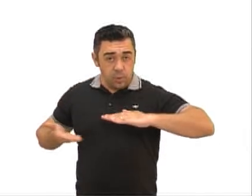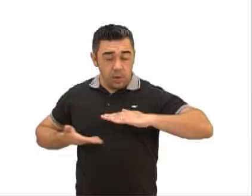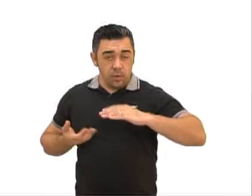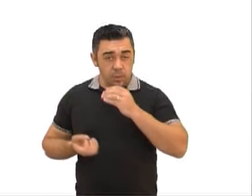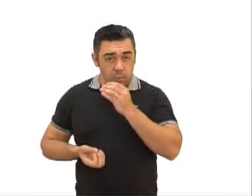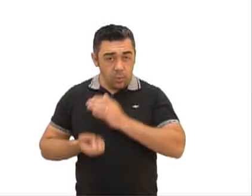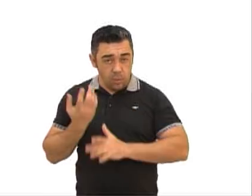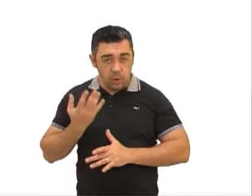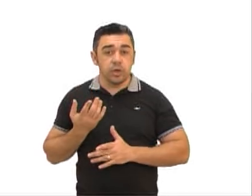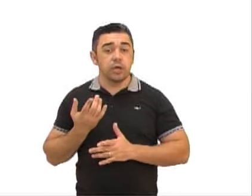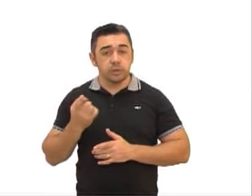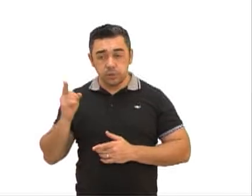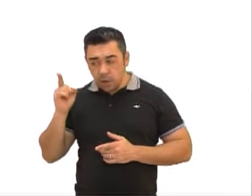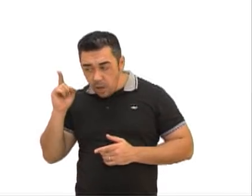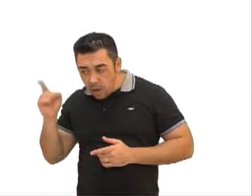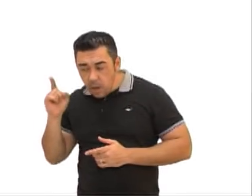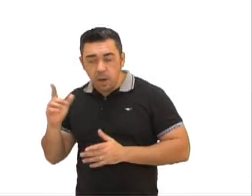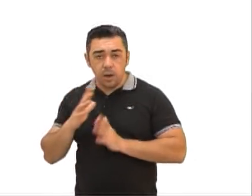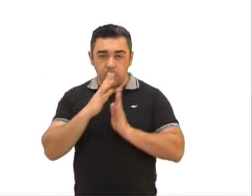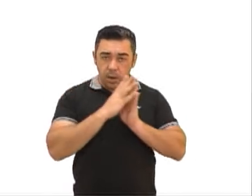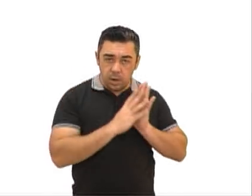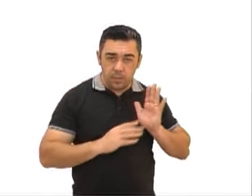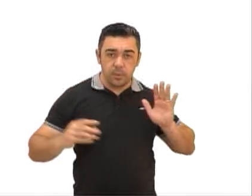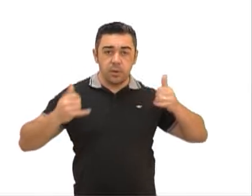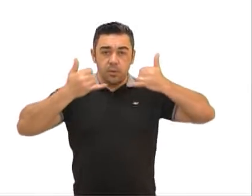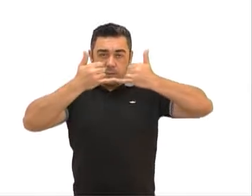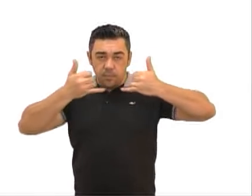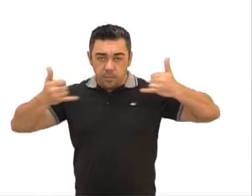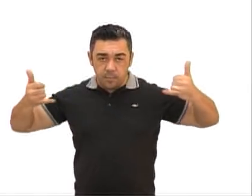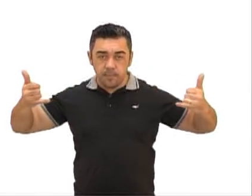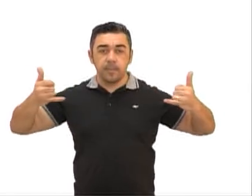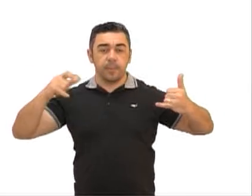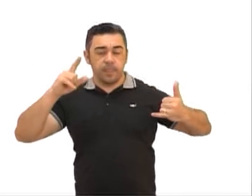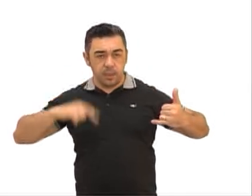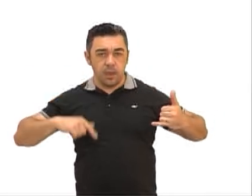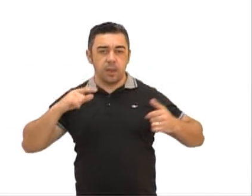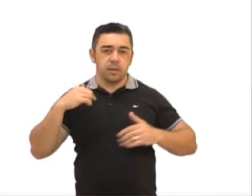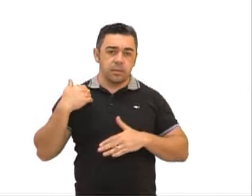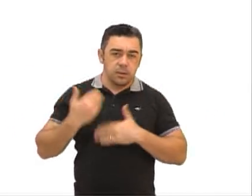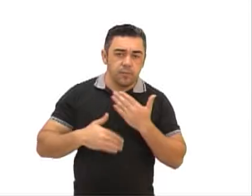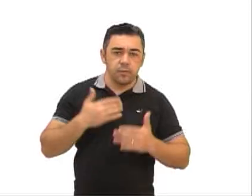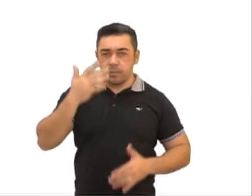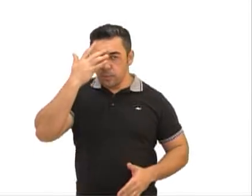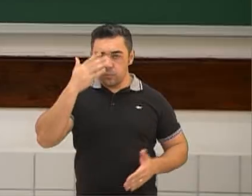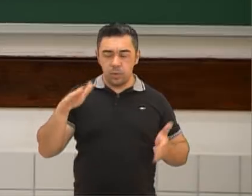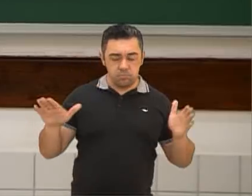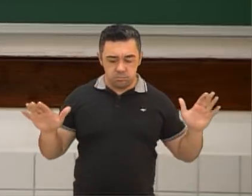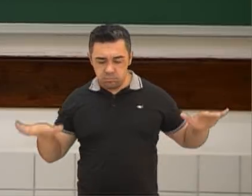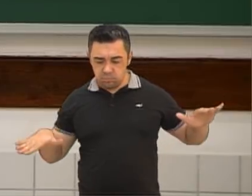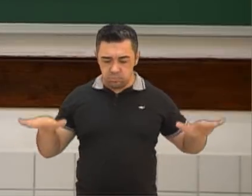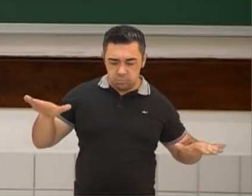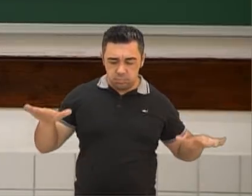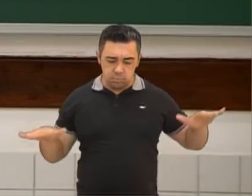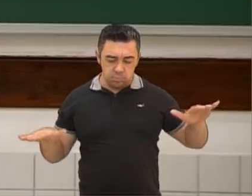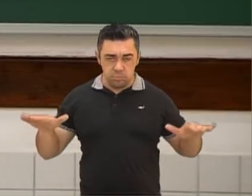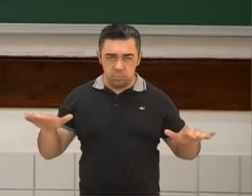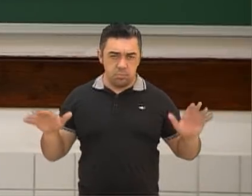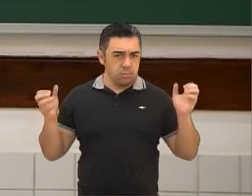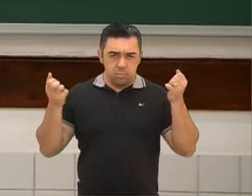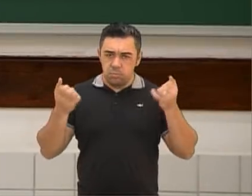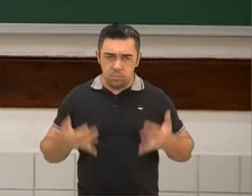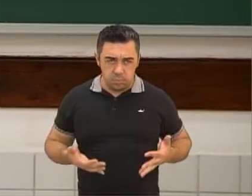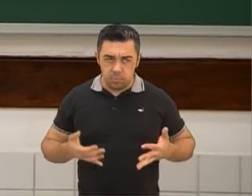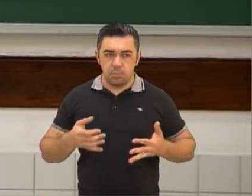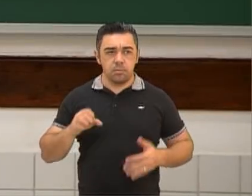origem ligada à arte circense do arame, desenvolvida pelos equilibristas, tá? A gente não vai falar